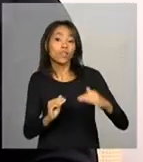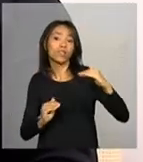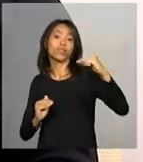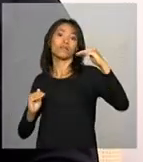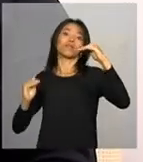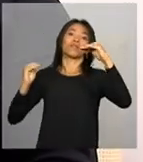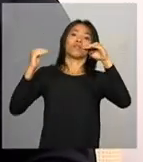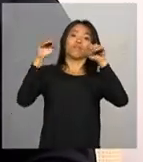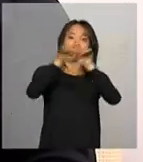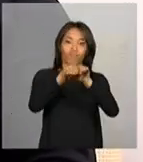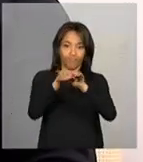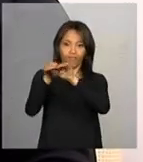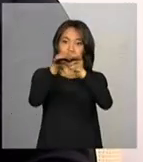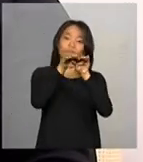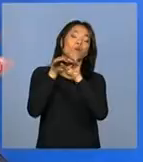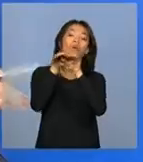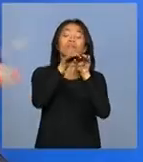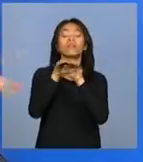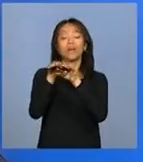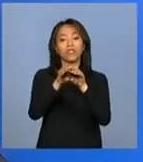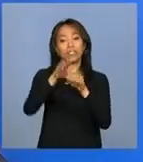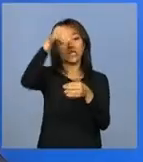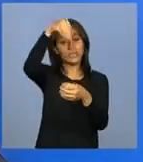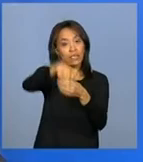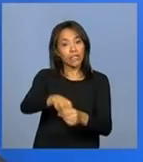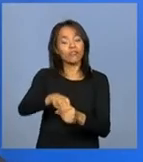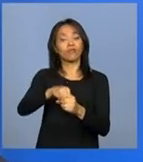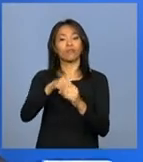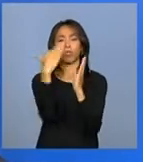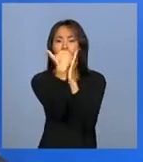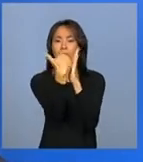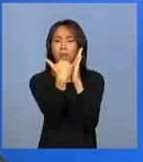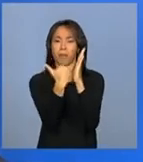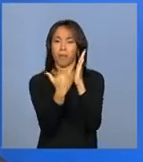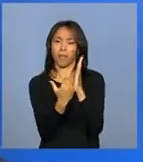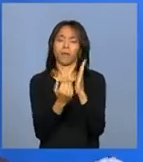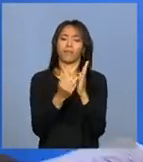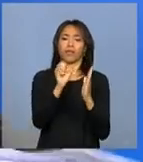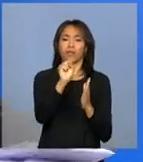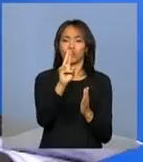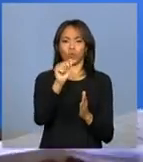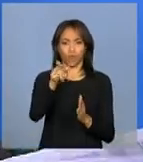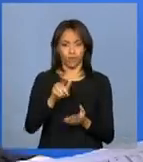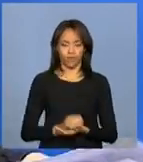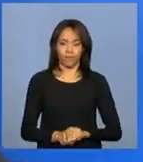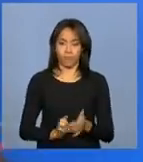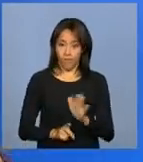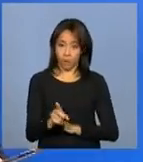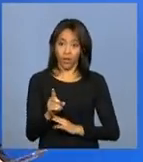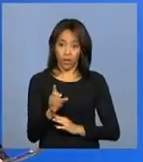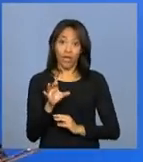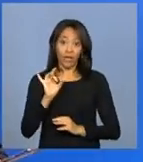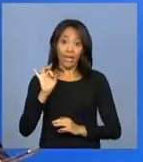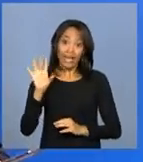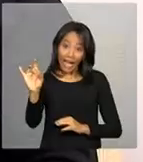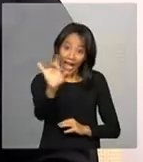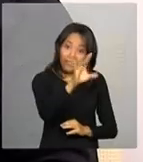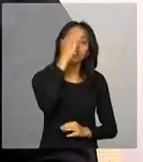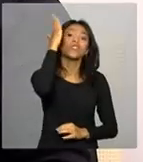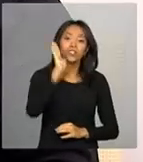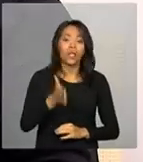sistema único de assistência social isso já tá bem estabelecido Cada qual sabe qual é a sua porção na no montante